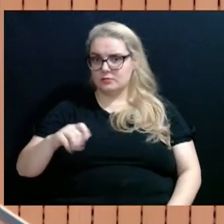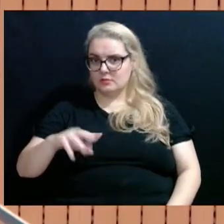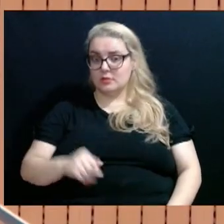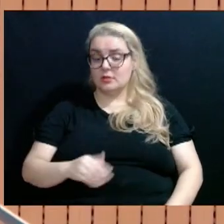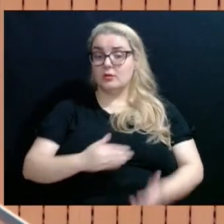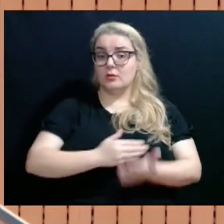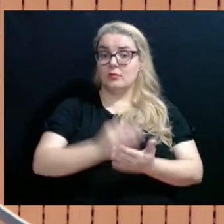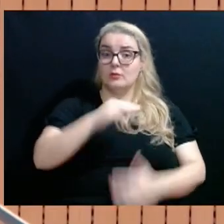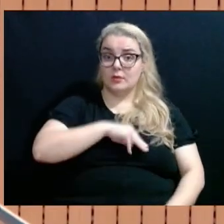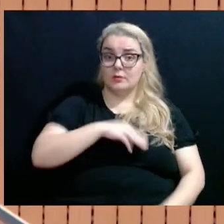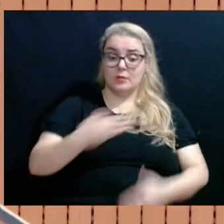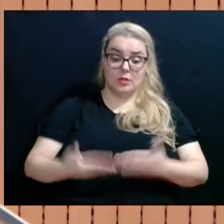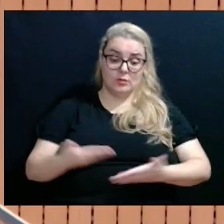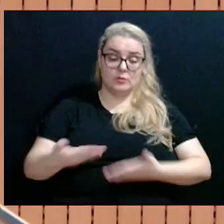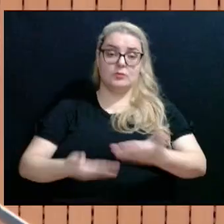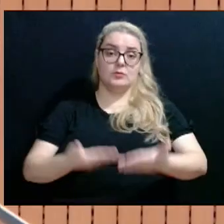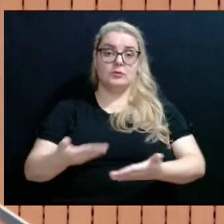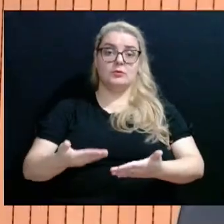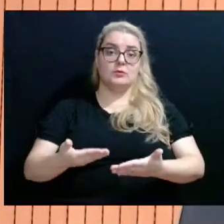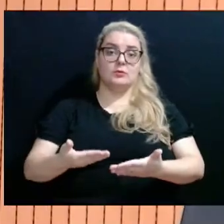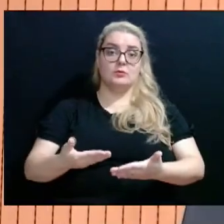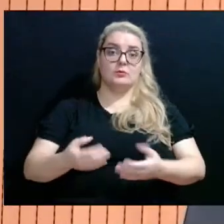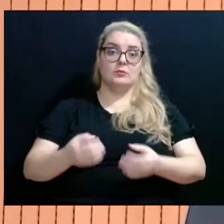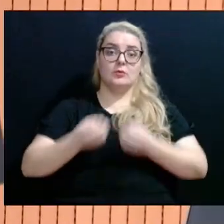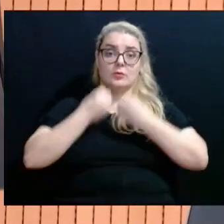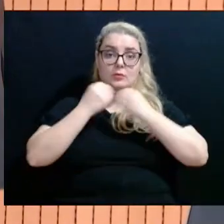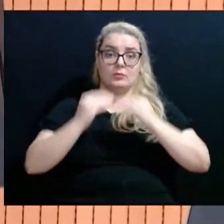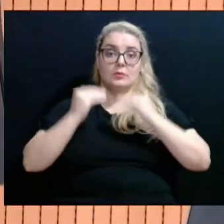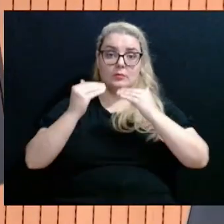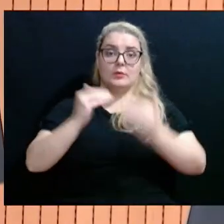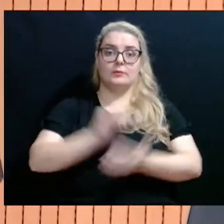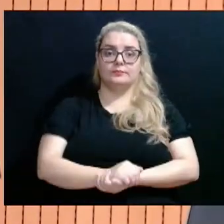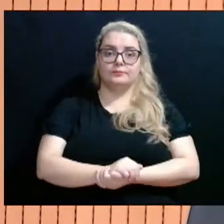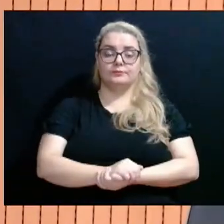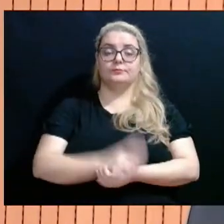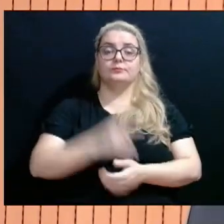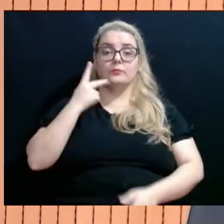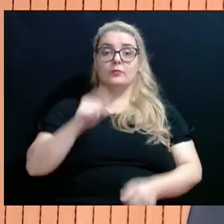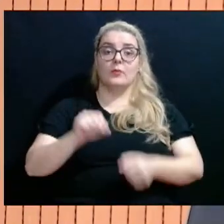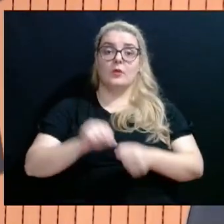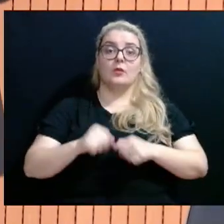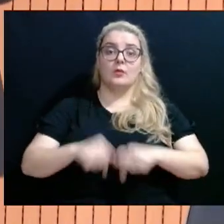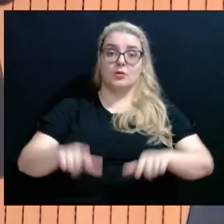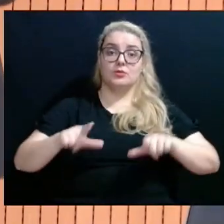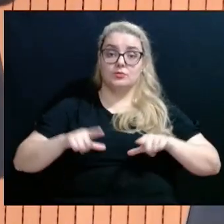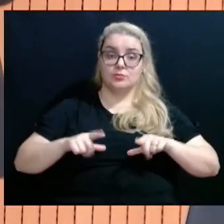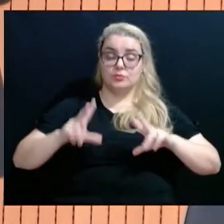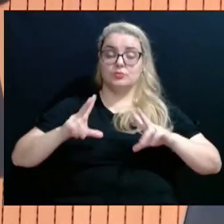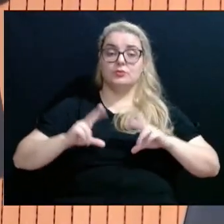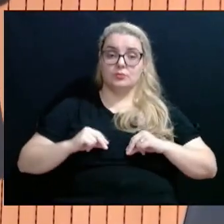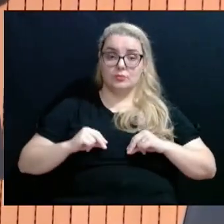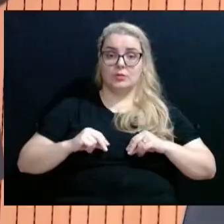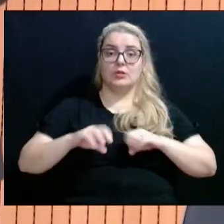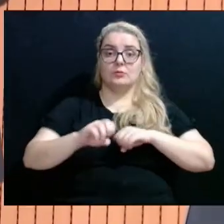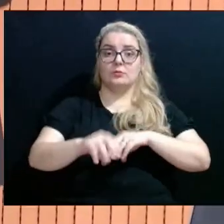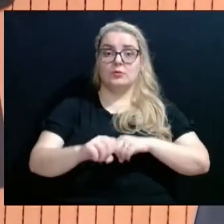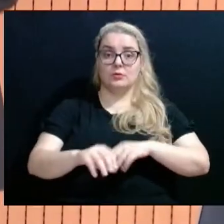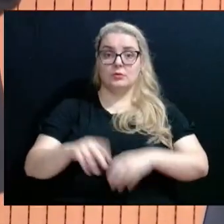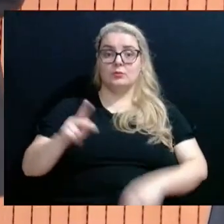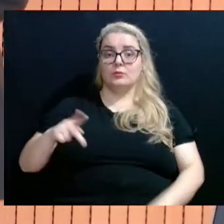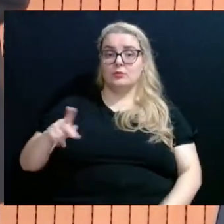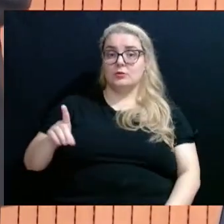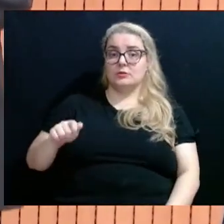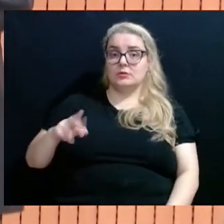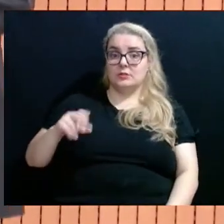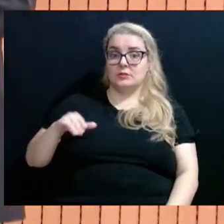servir por um bem maior. O parlamentar ainda fez a entrega do Diploma de Mérito Educacional Professor Darcy